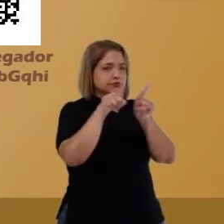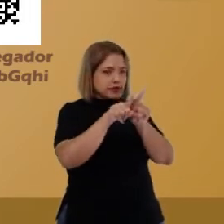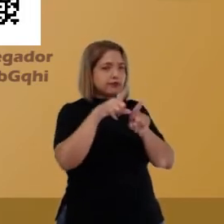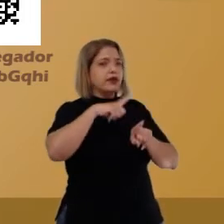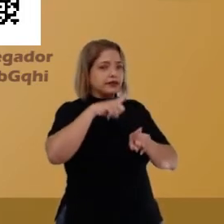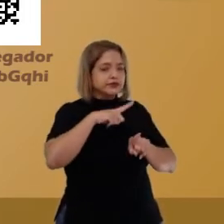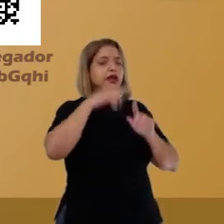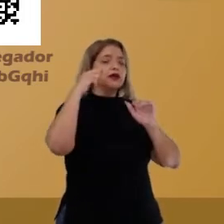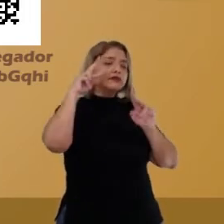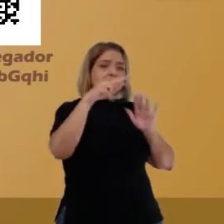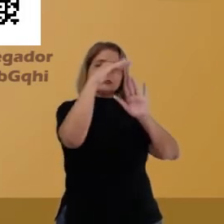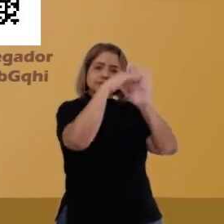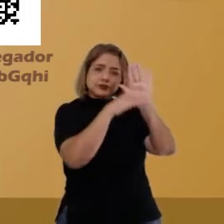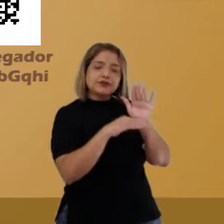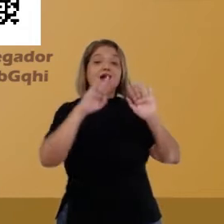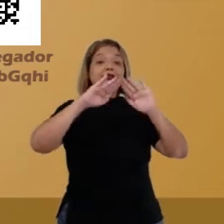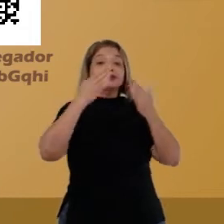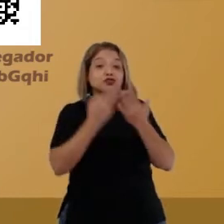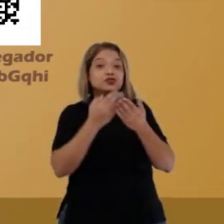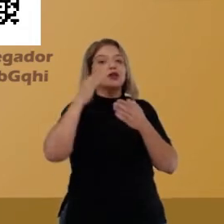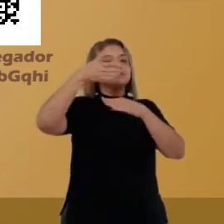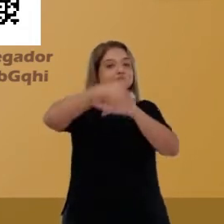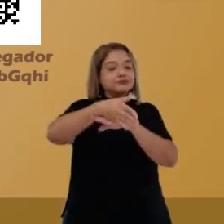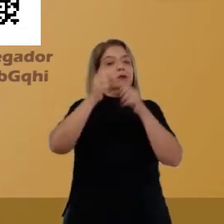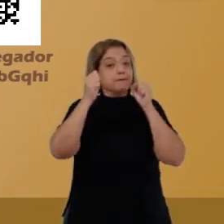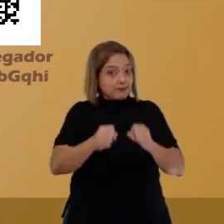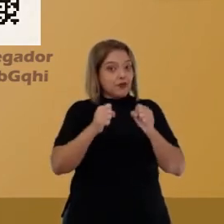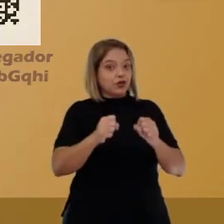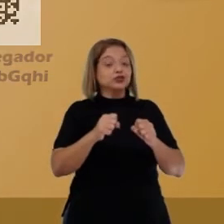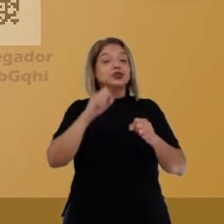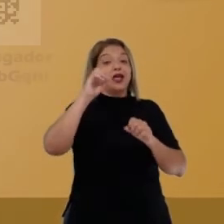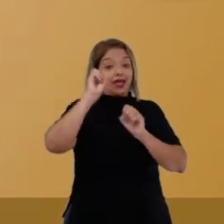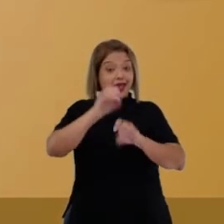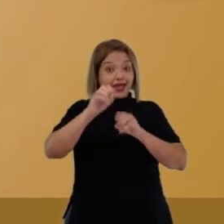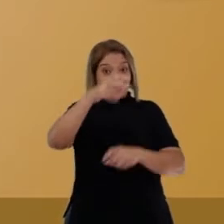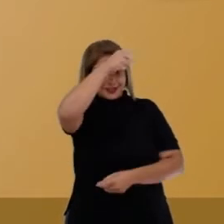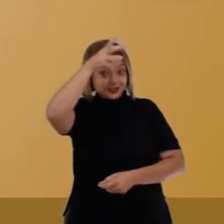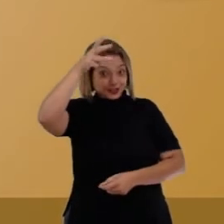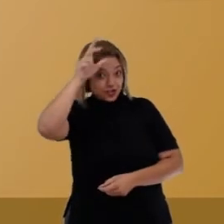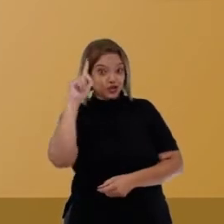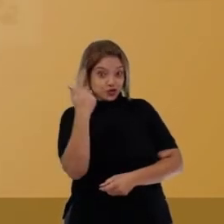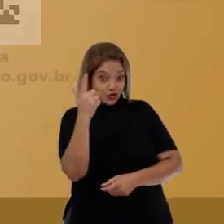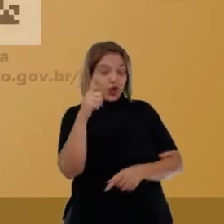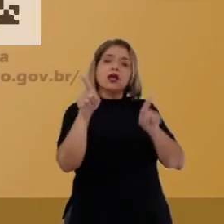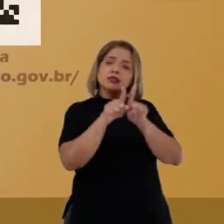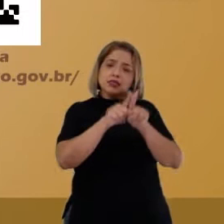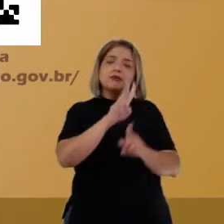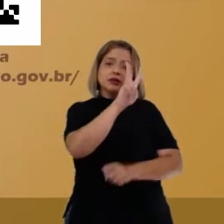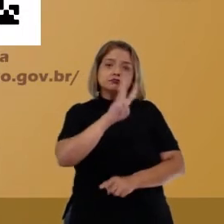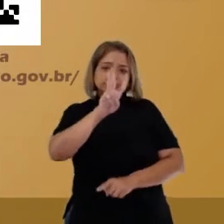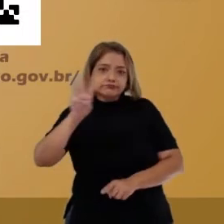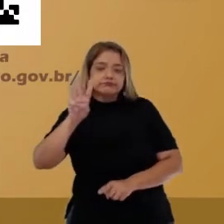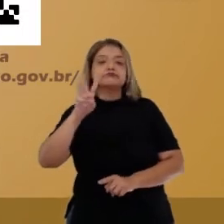estarão disponíveis nas instituições educacionais da Rede Municipal de Educação de Goiânia e no nosso portal, que é